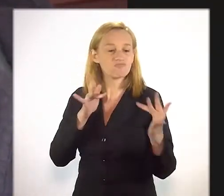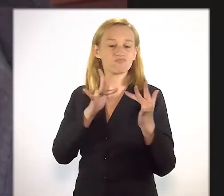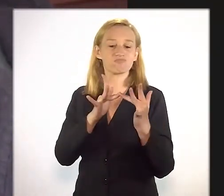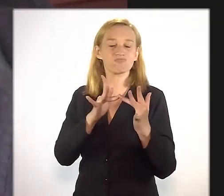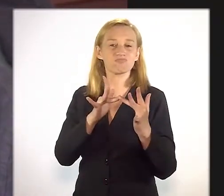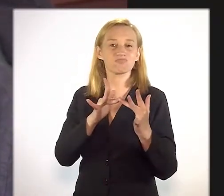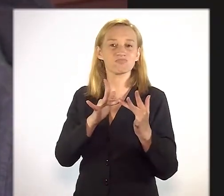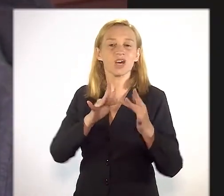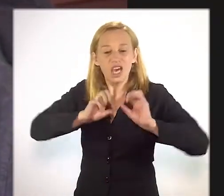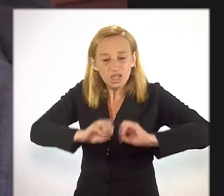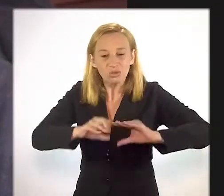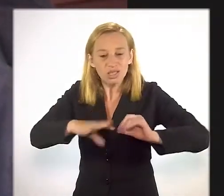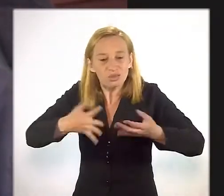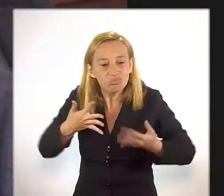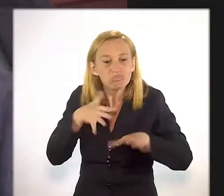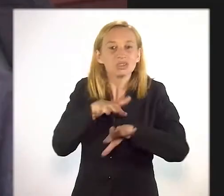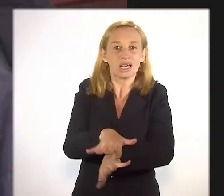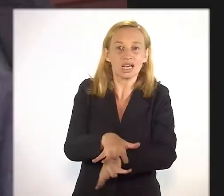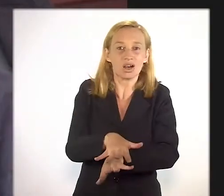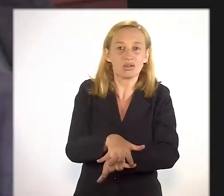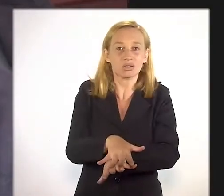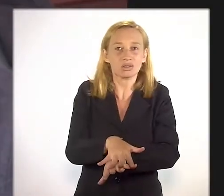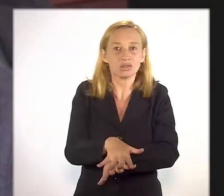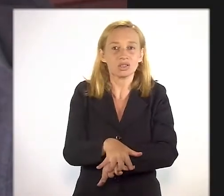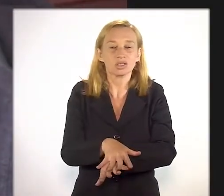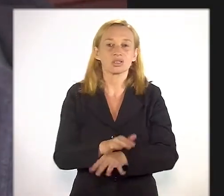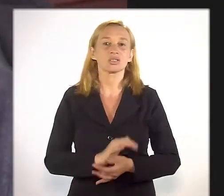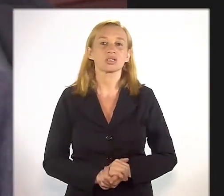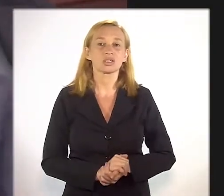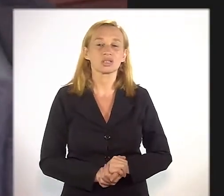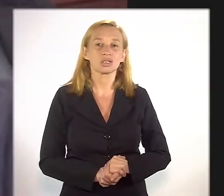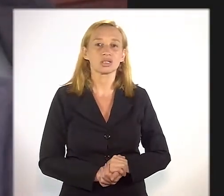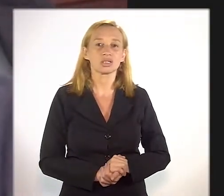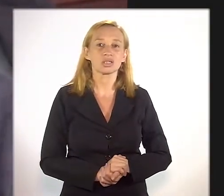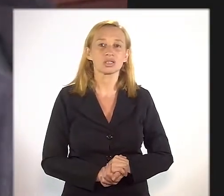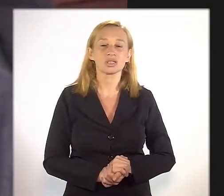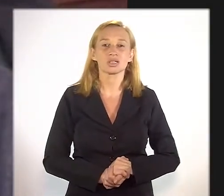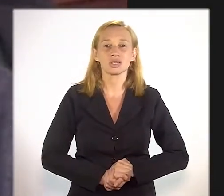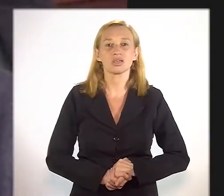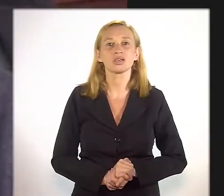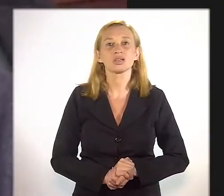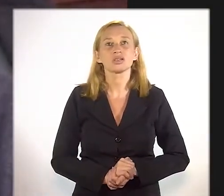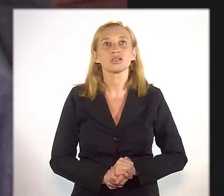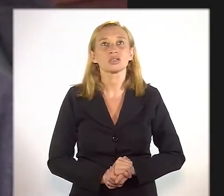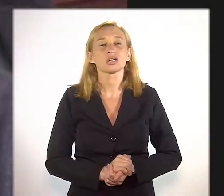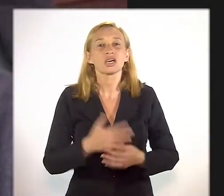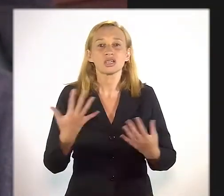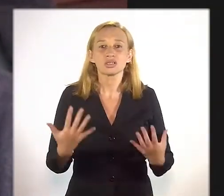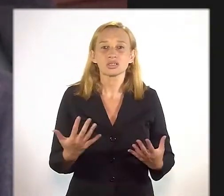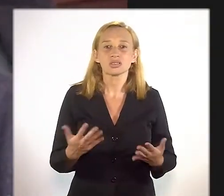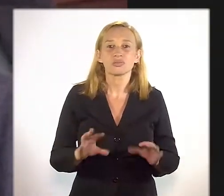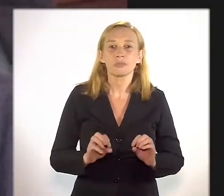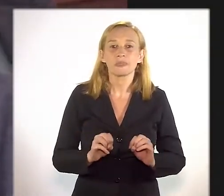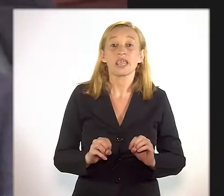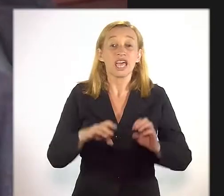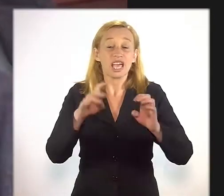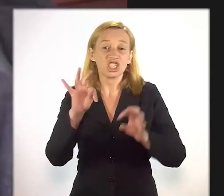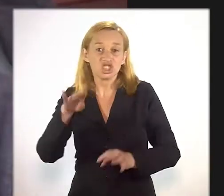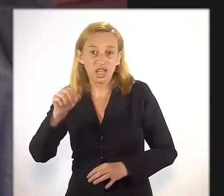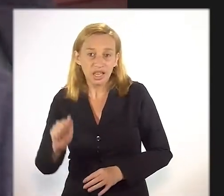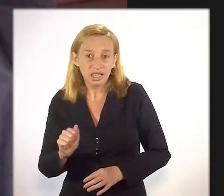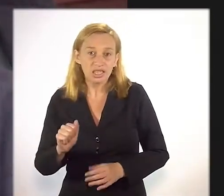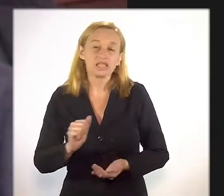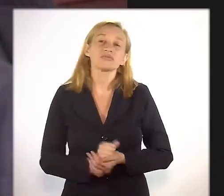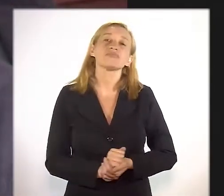chama educação integral, que passa não só pela cognição, mas pelo afeto, pela emoção, pela estética,